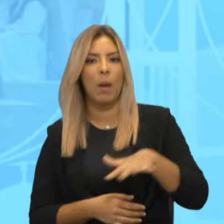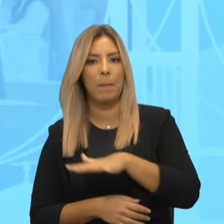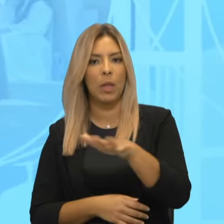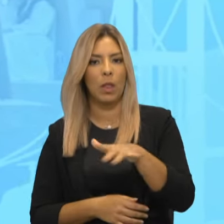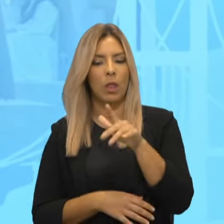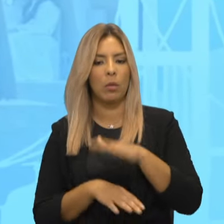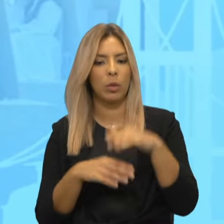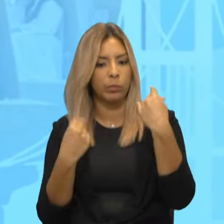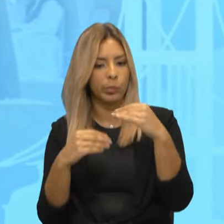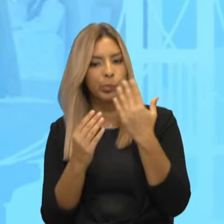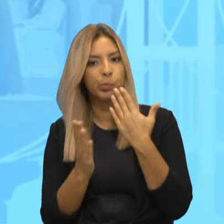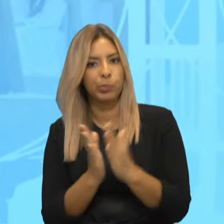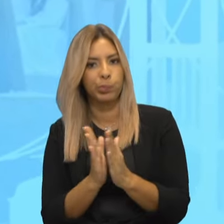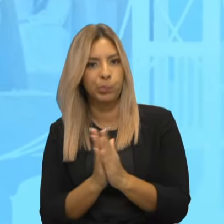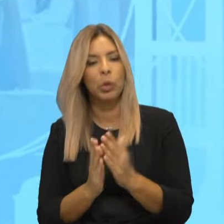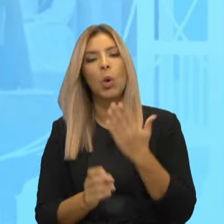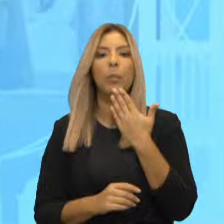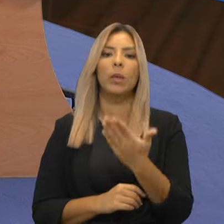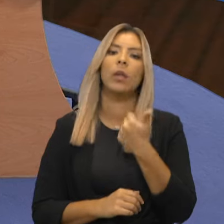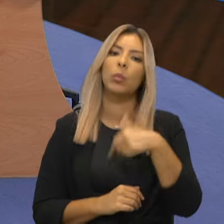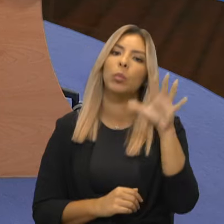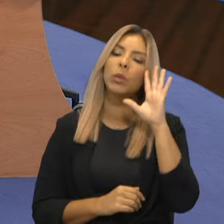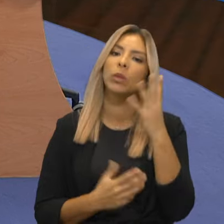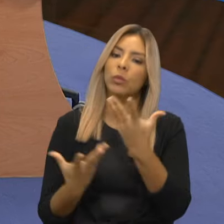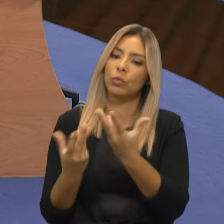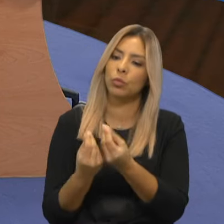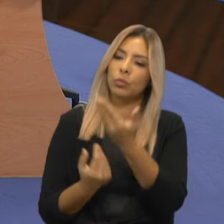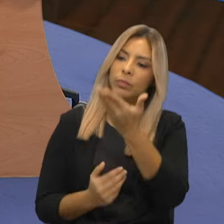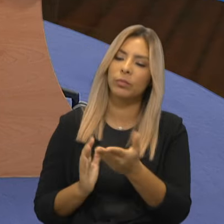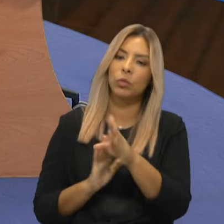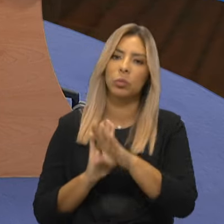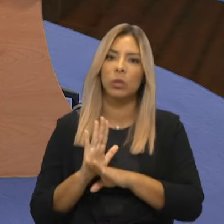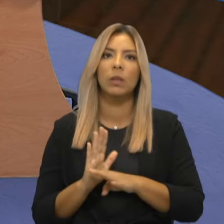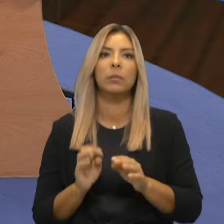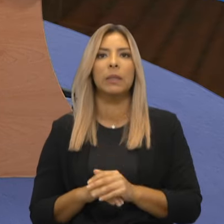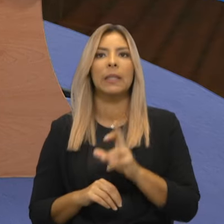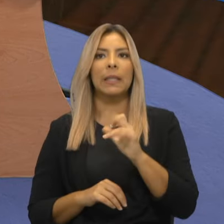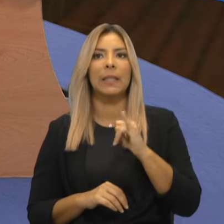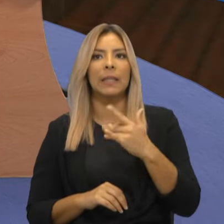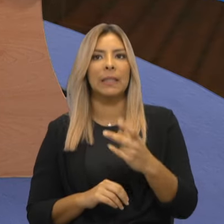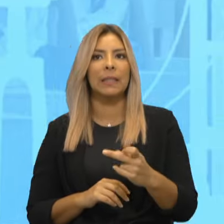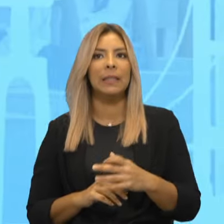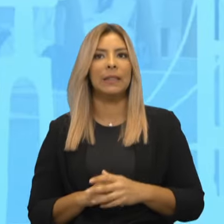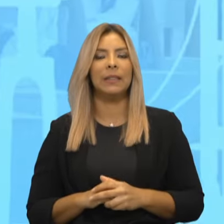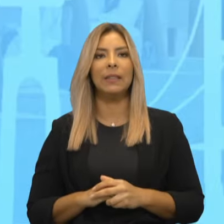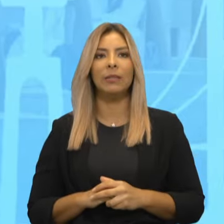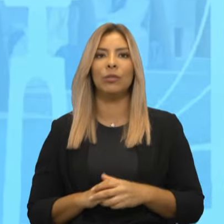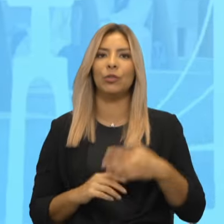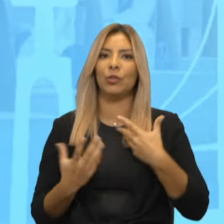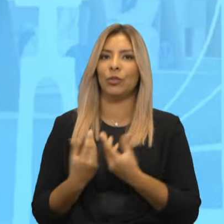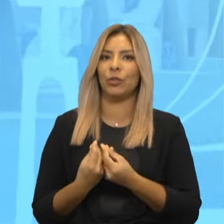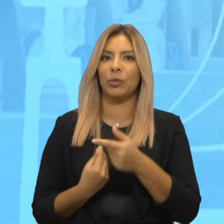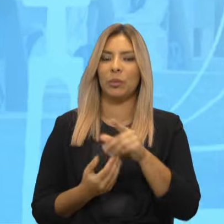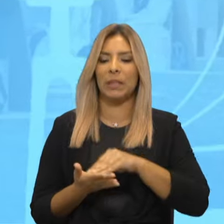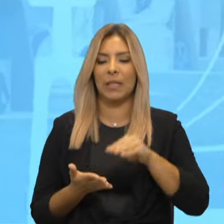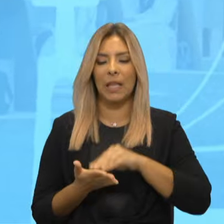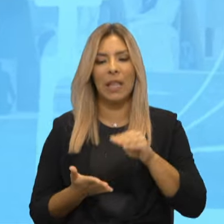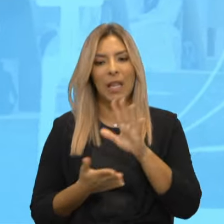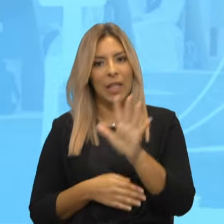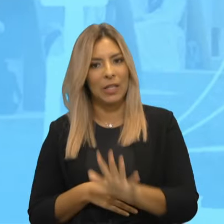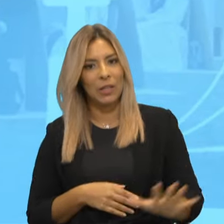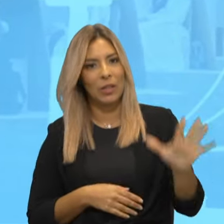catequese. Obrigado, boa tarde por estarem aqui connosco. De referir que a Rita também colabora com o Secretariado